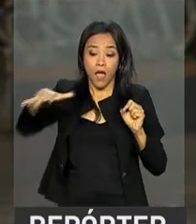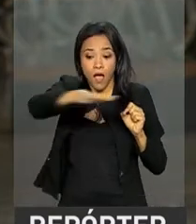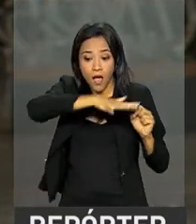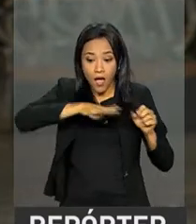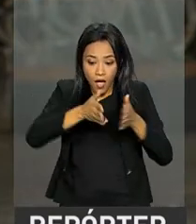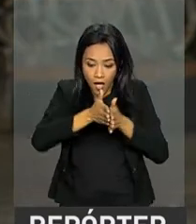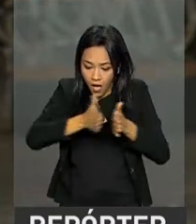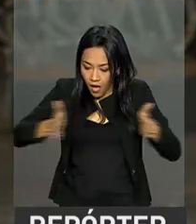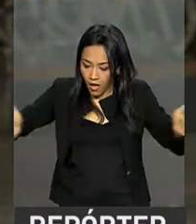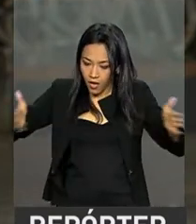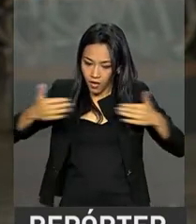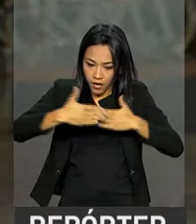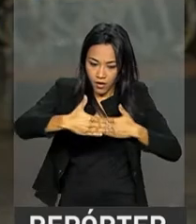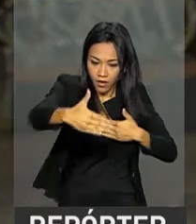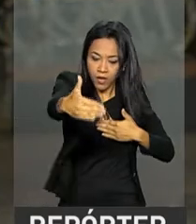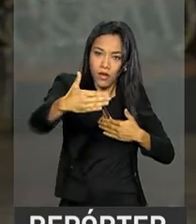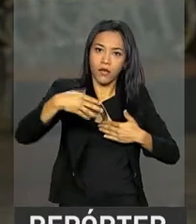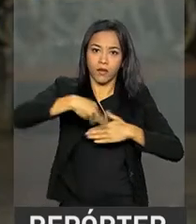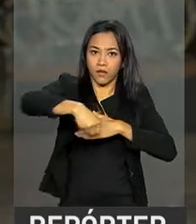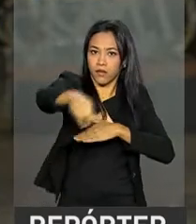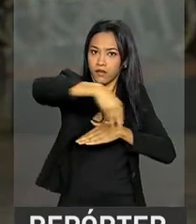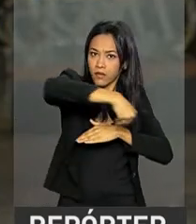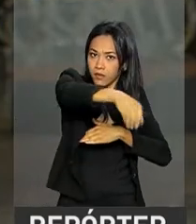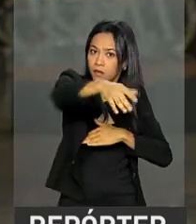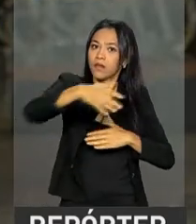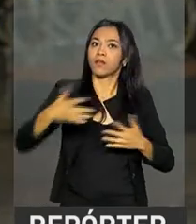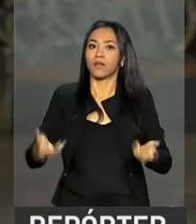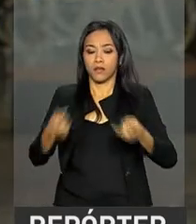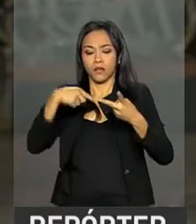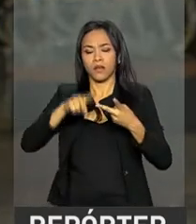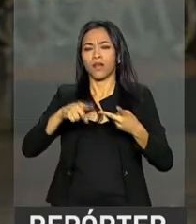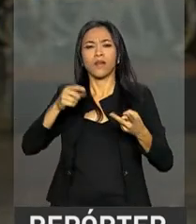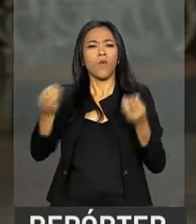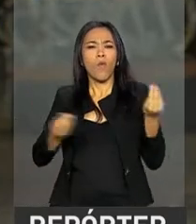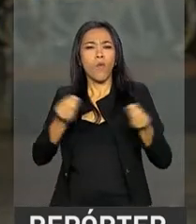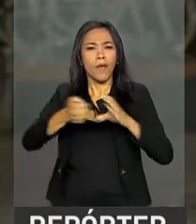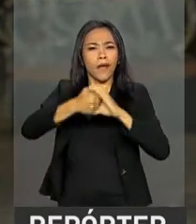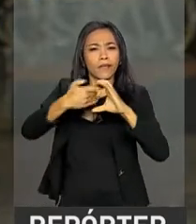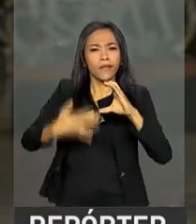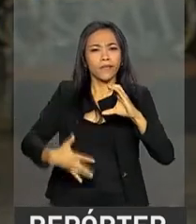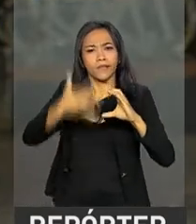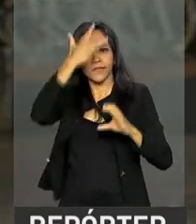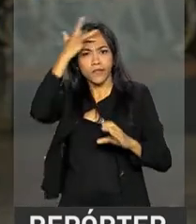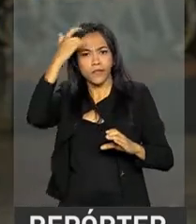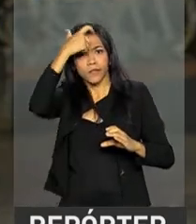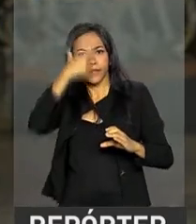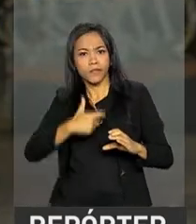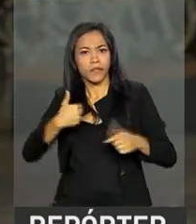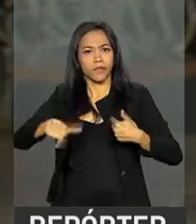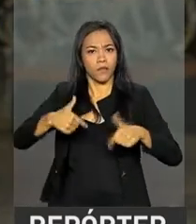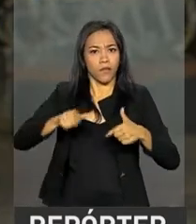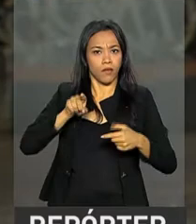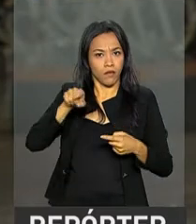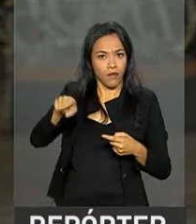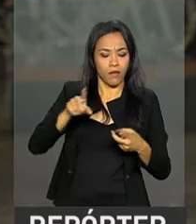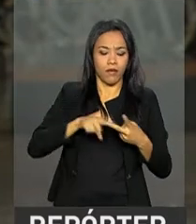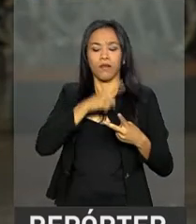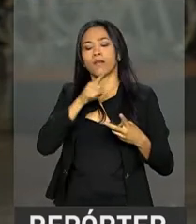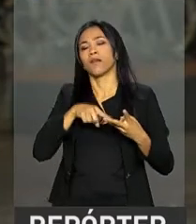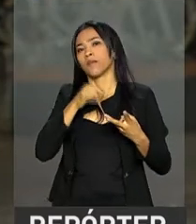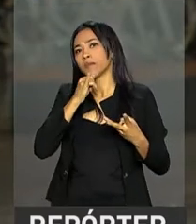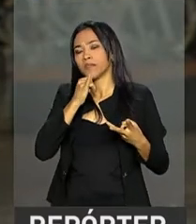propriedades a produção as características do pessoal é de empregado dos trabalhadores também um uso por exemplo